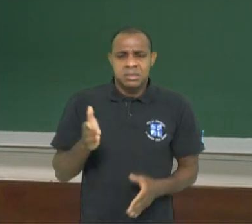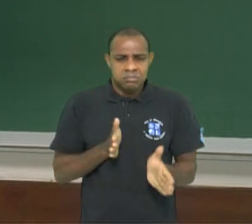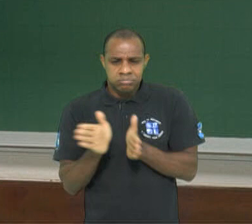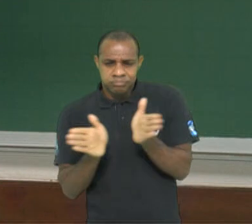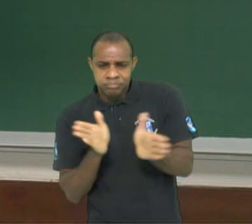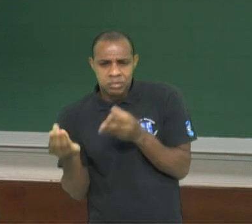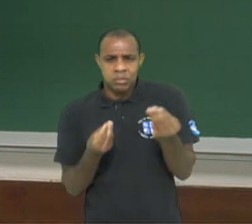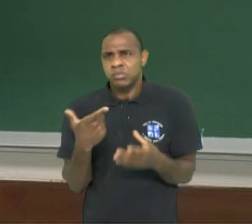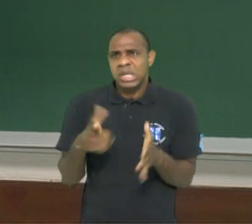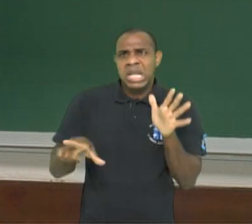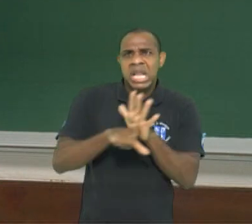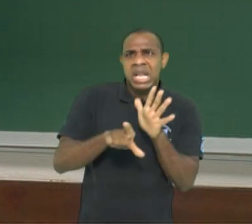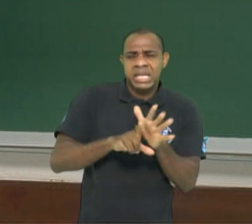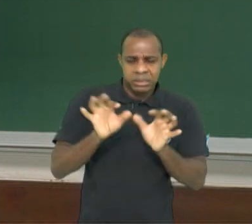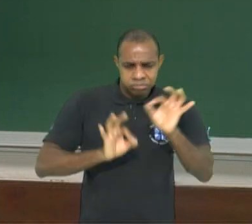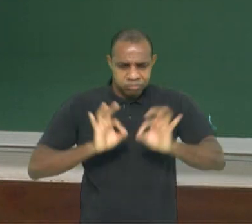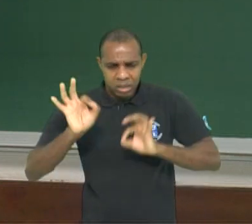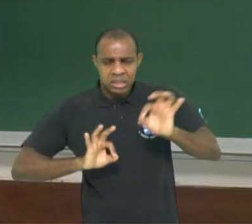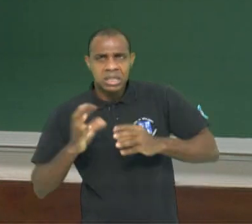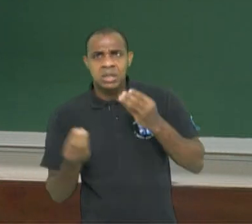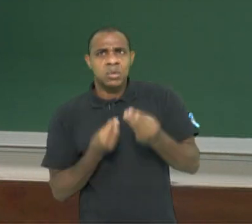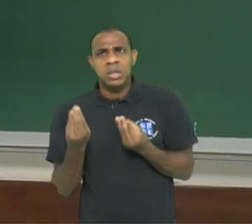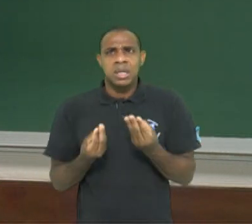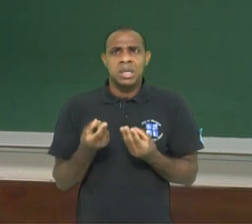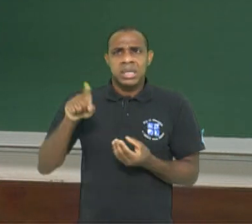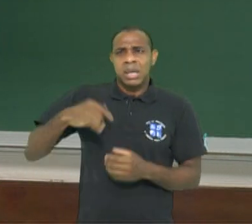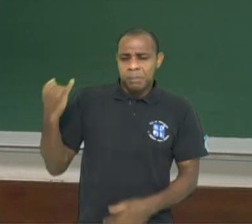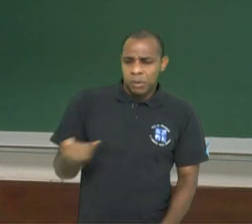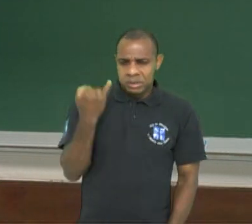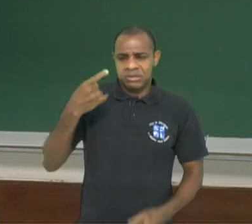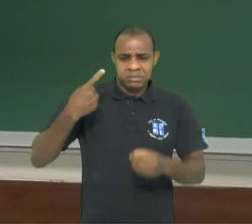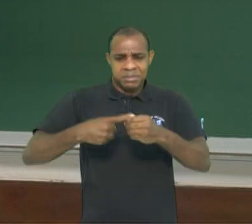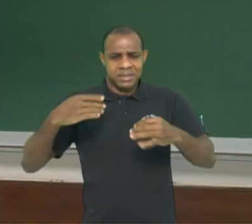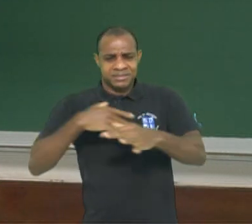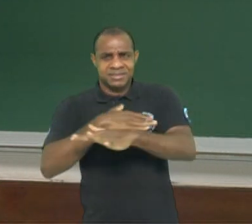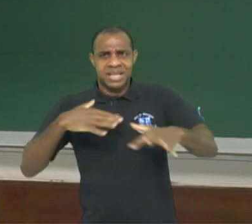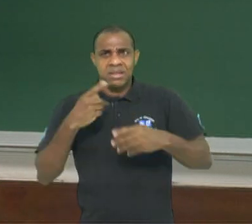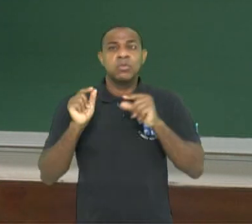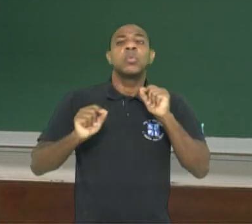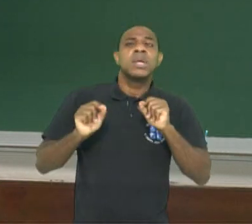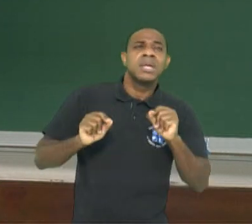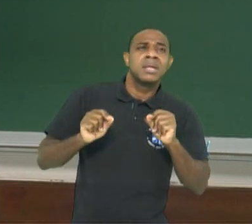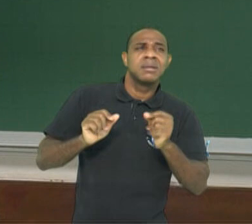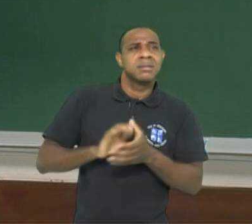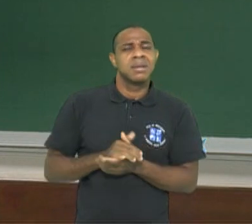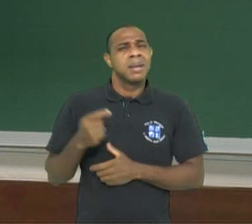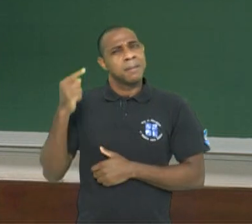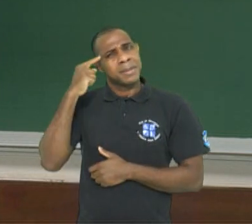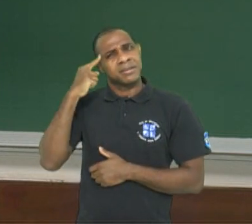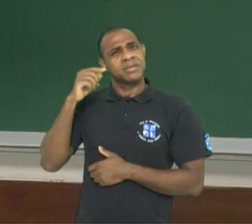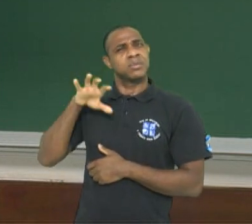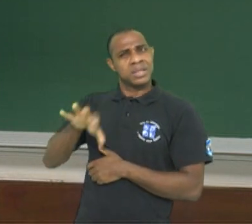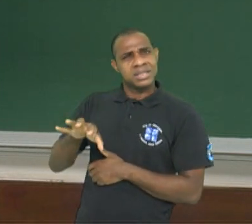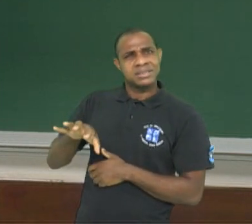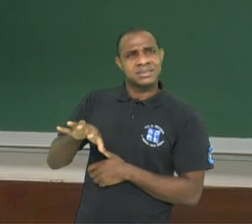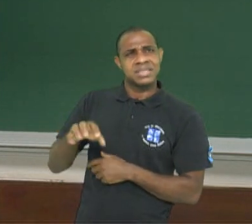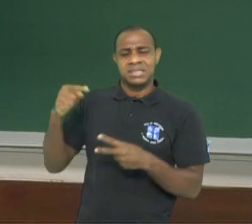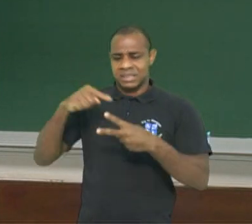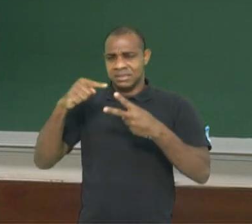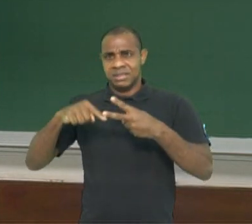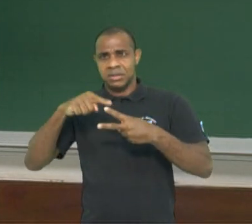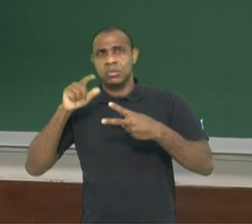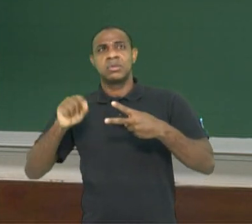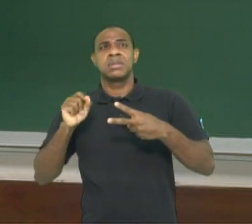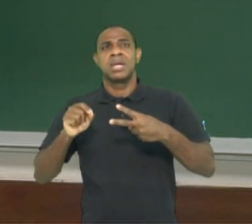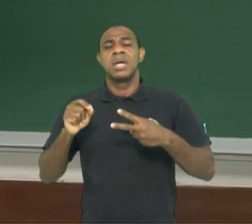há nenhuma lei que regulamente aquilo que é importante para a cidade? Então, pensando nessas duas